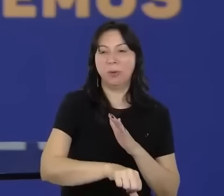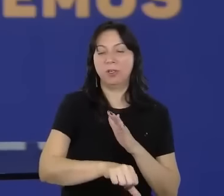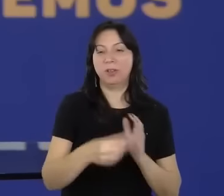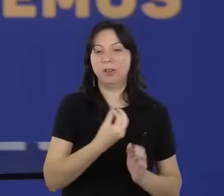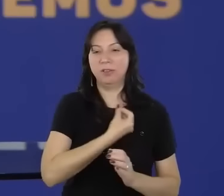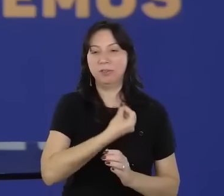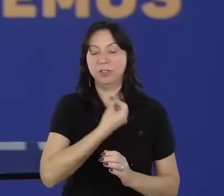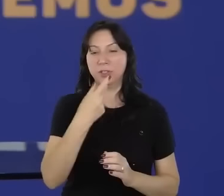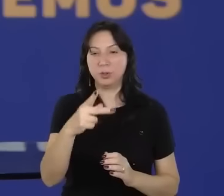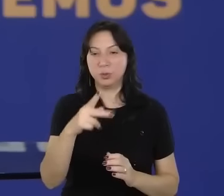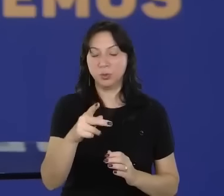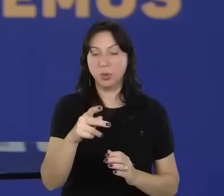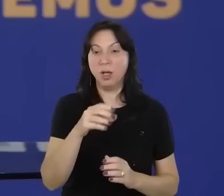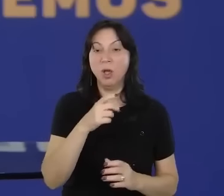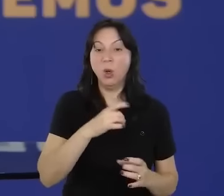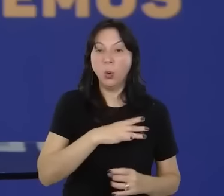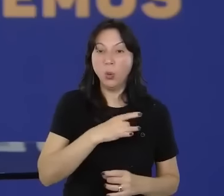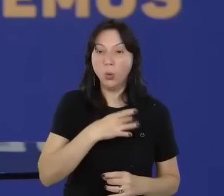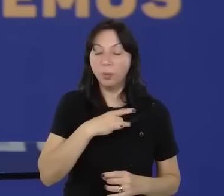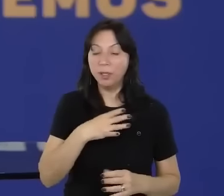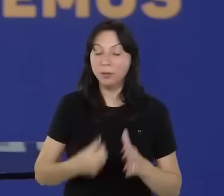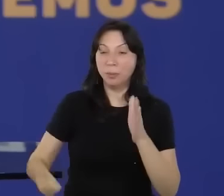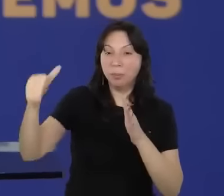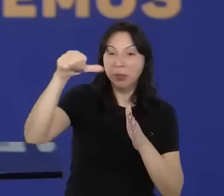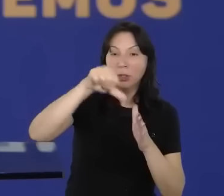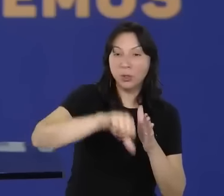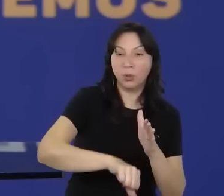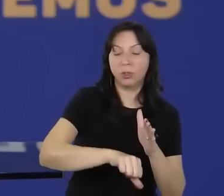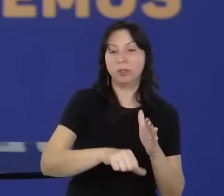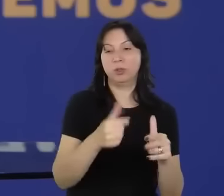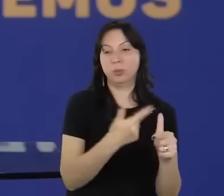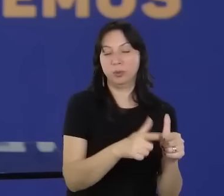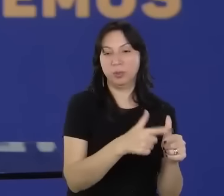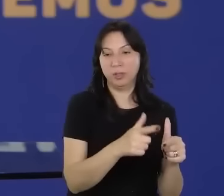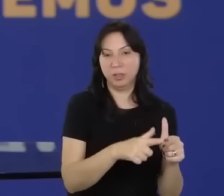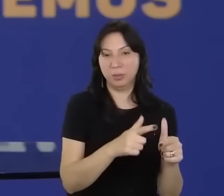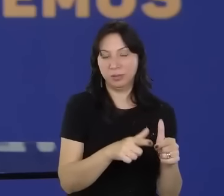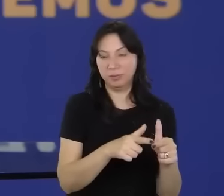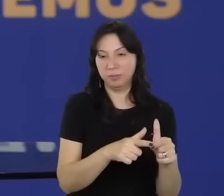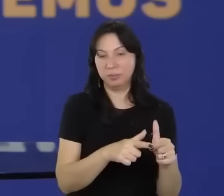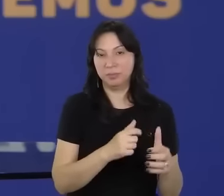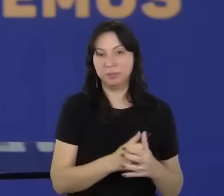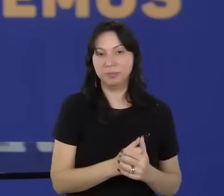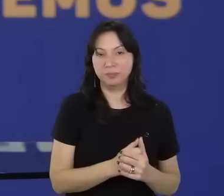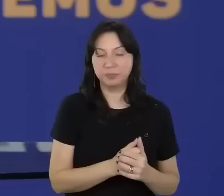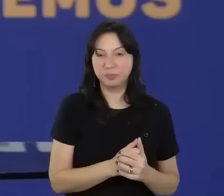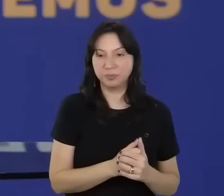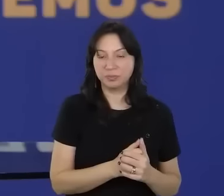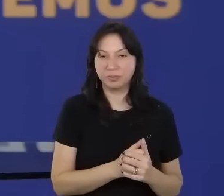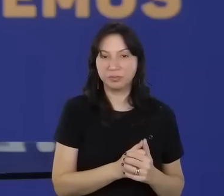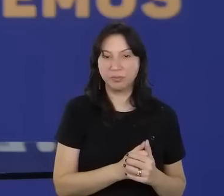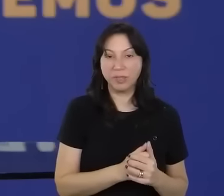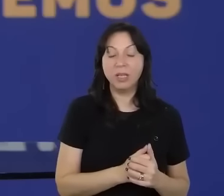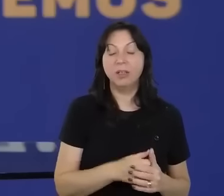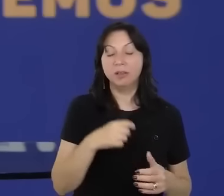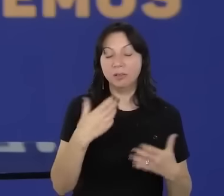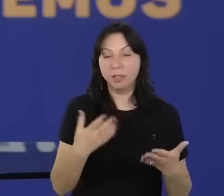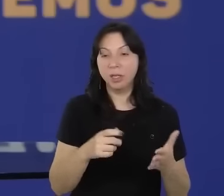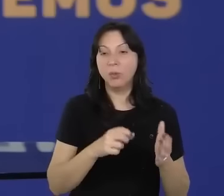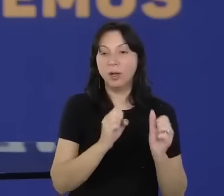adversas é por isso que a ordem mais repetida em toda a bíblia é esta não tem mais não tem mais não tem